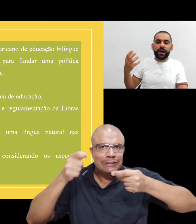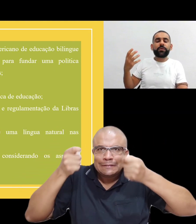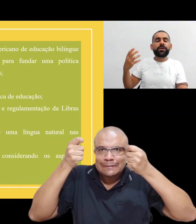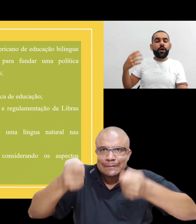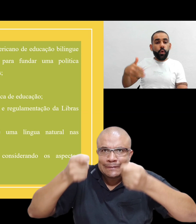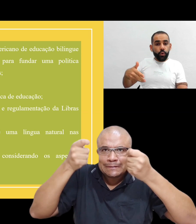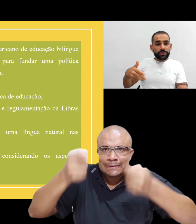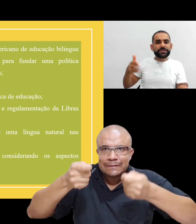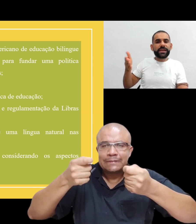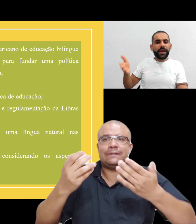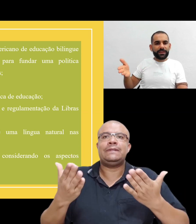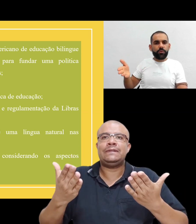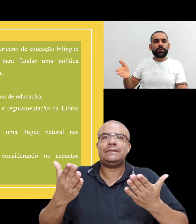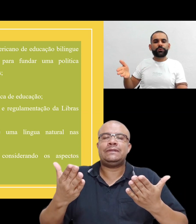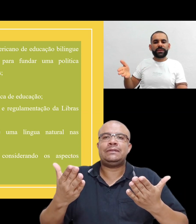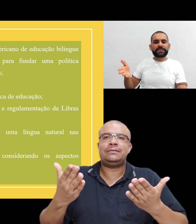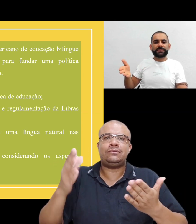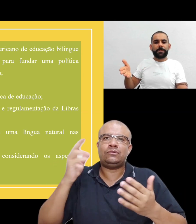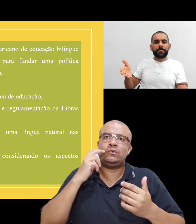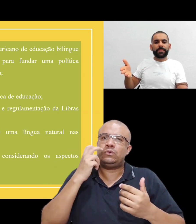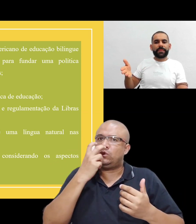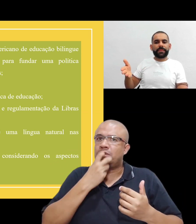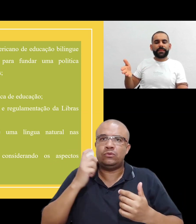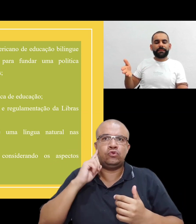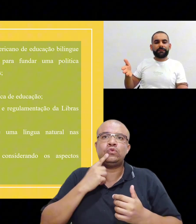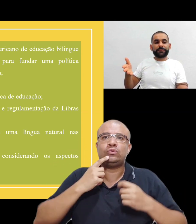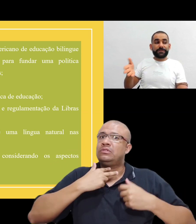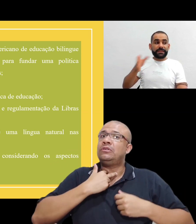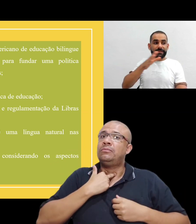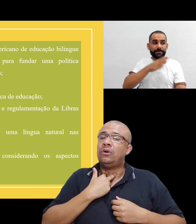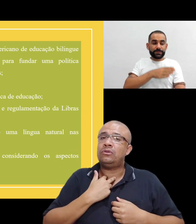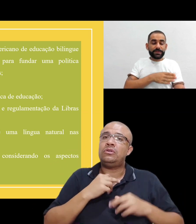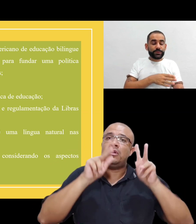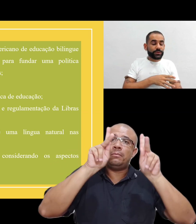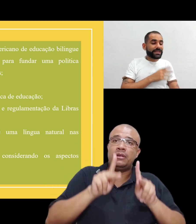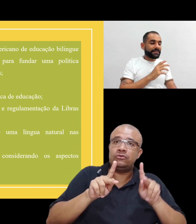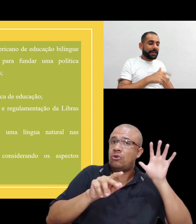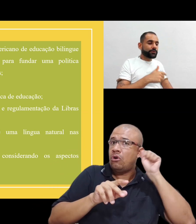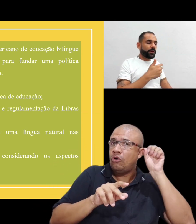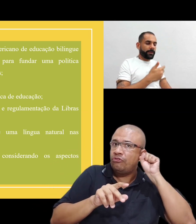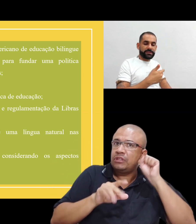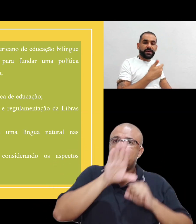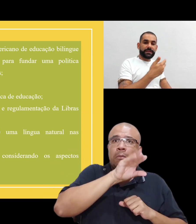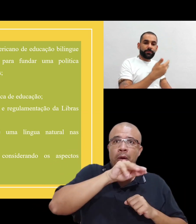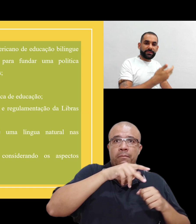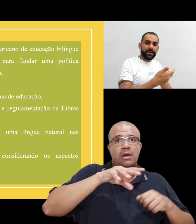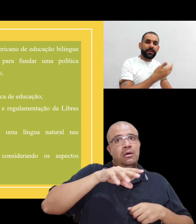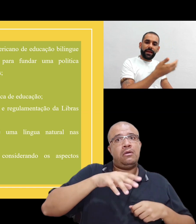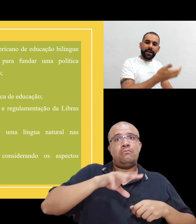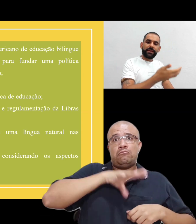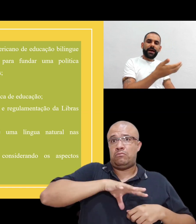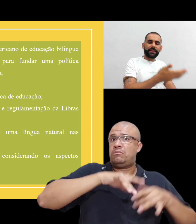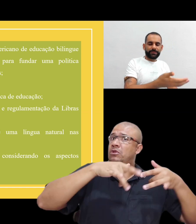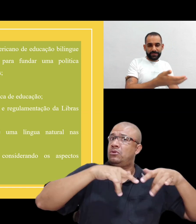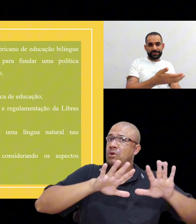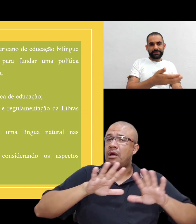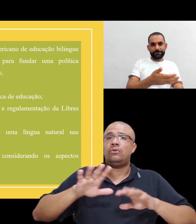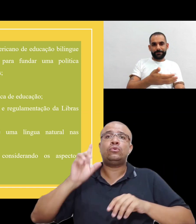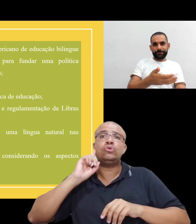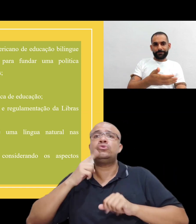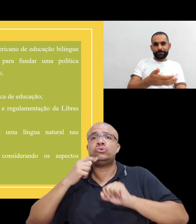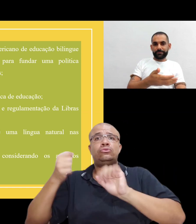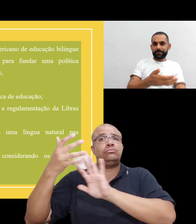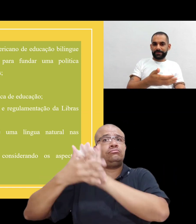língua natural, hoje é a língua portuguesa. Diferente da pessoa surda, que naturalmente a língua dela é a